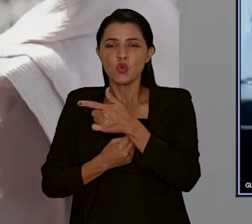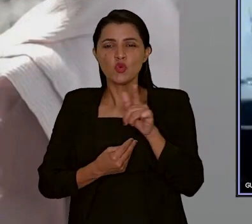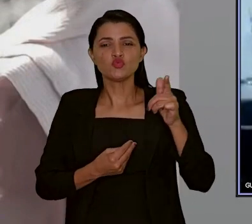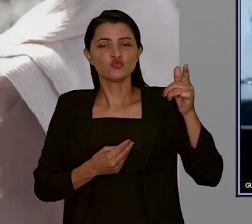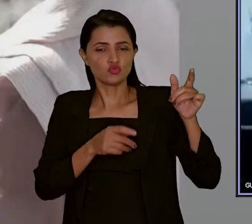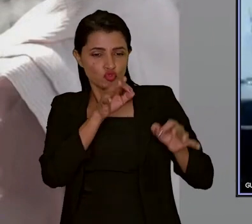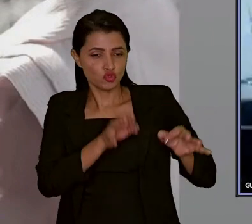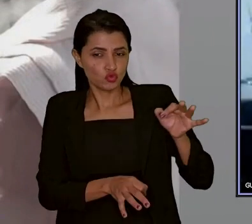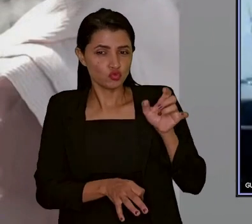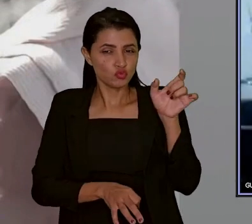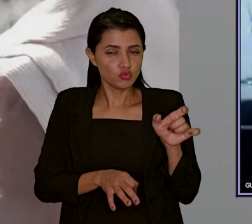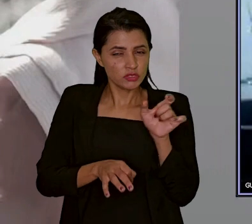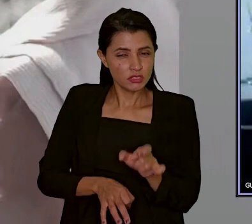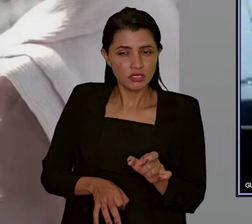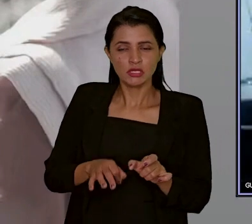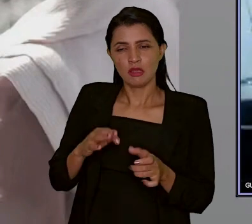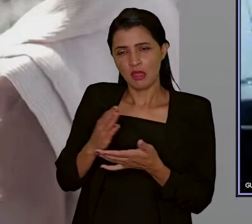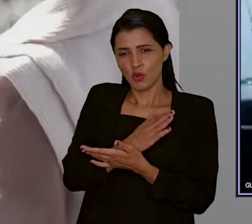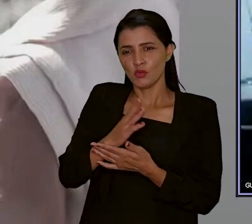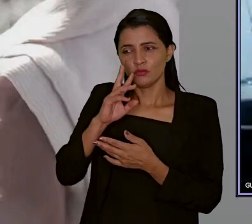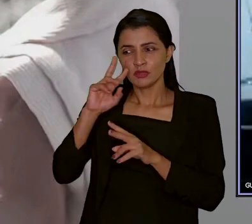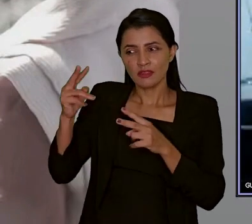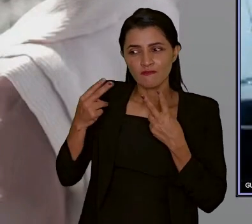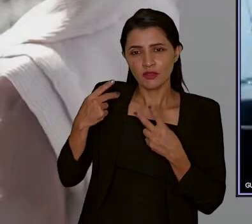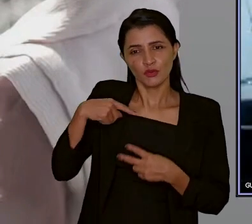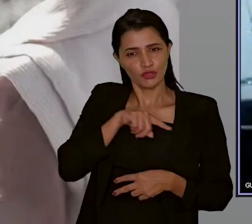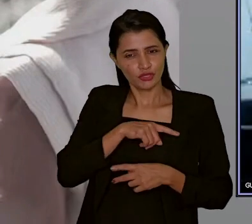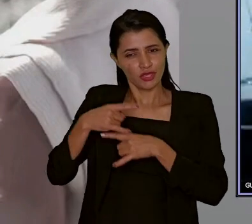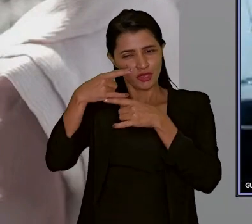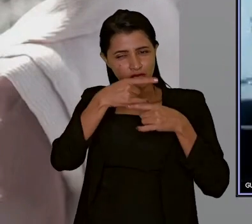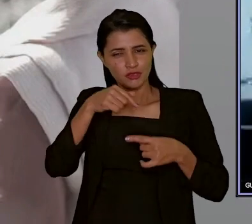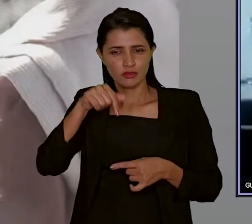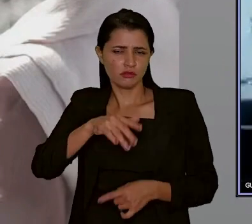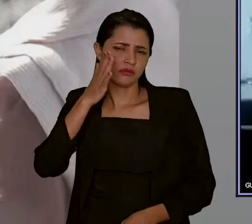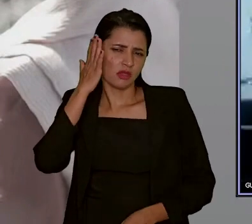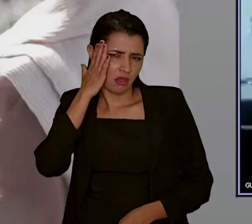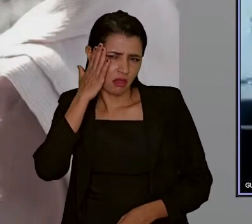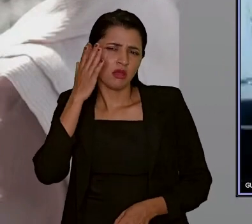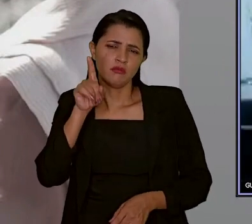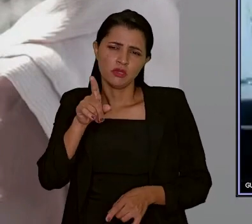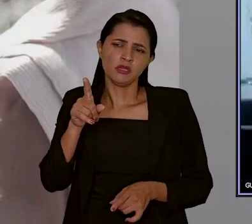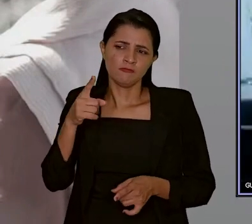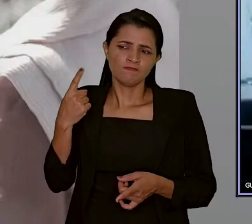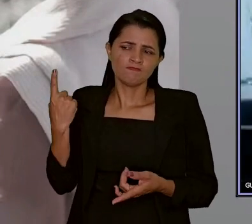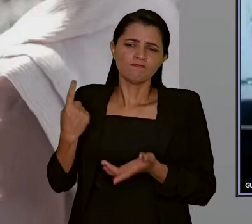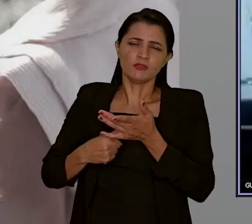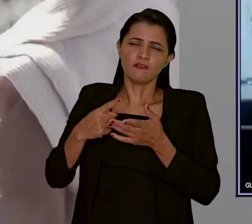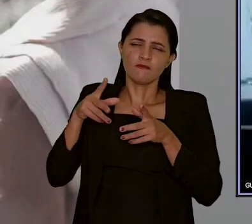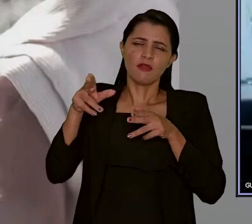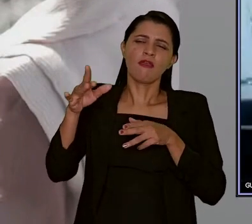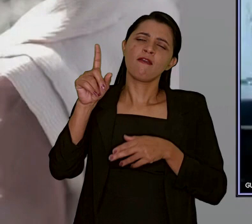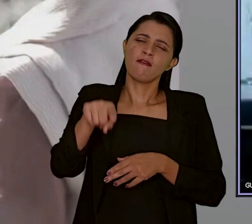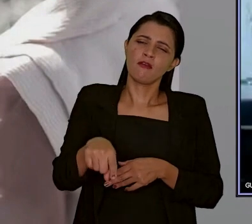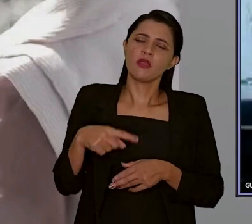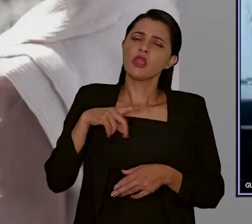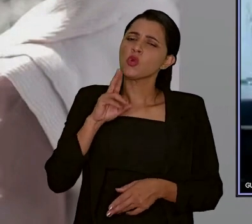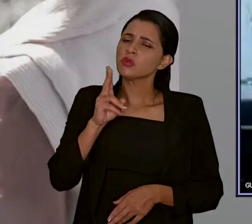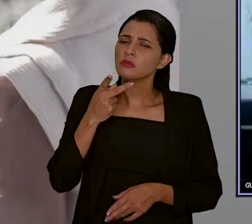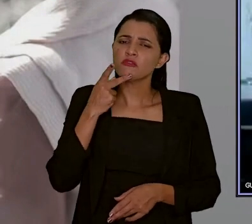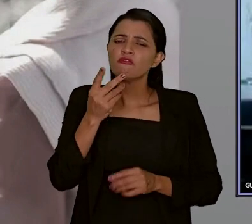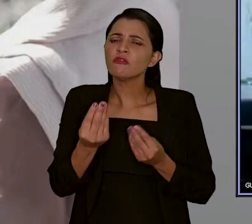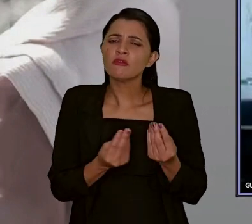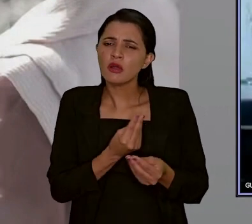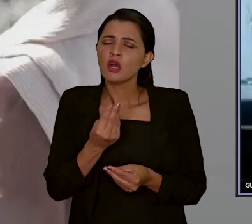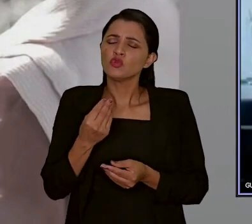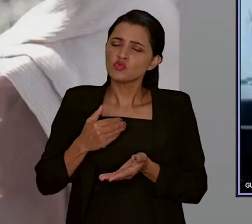alguns talvez que estejam aqui nos assistindo saibam, confirmem isso, eu sempre digo isso logo no